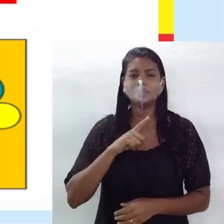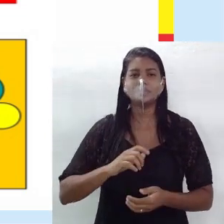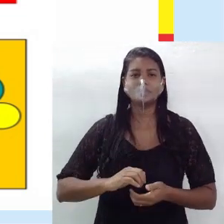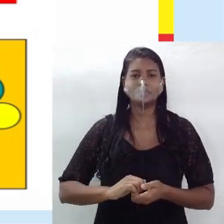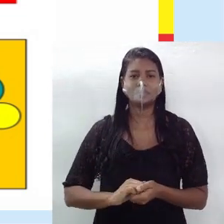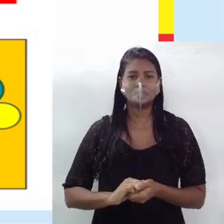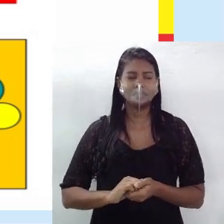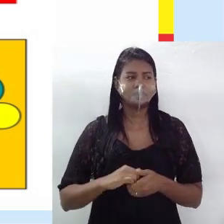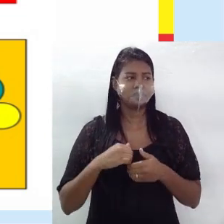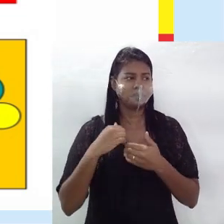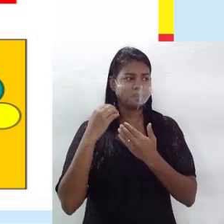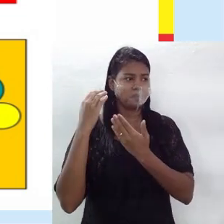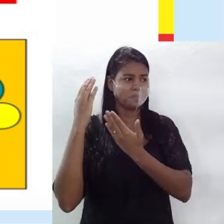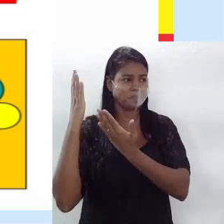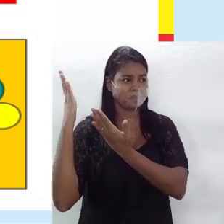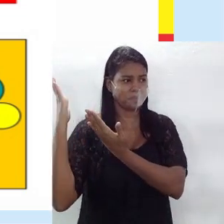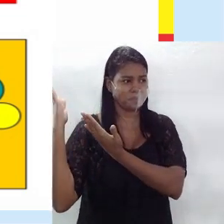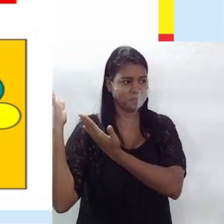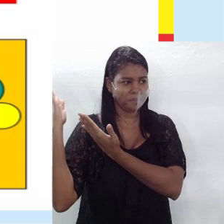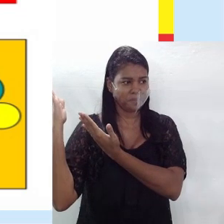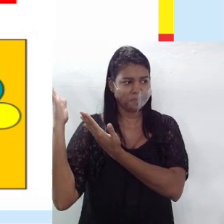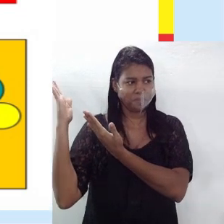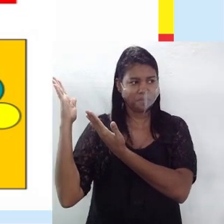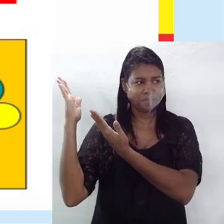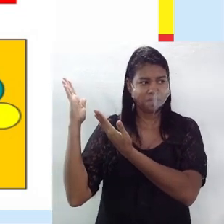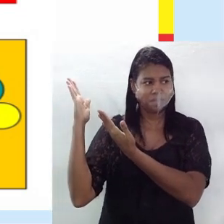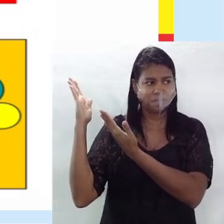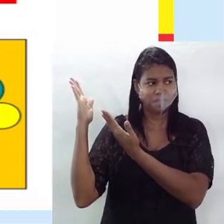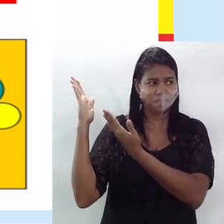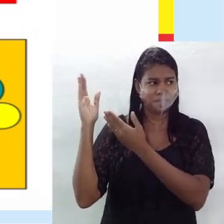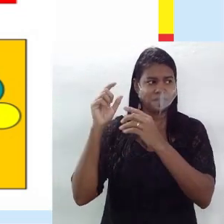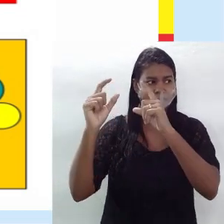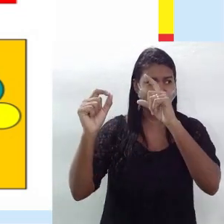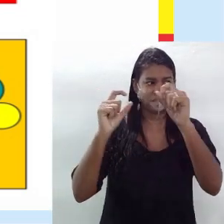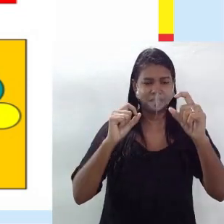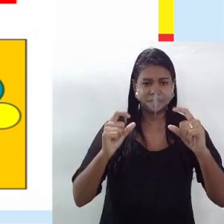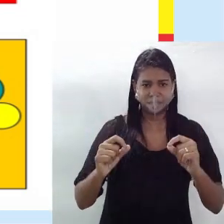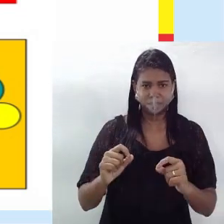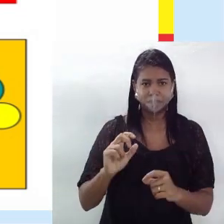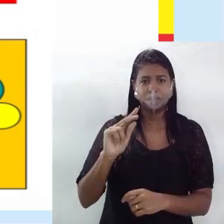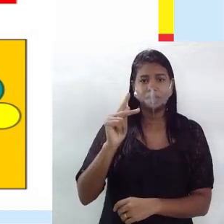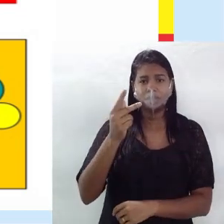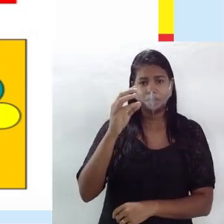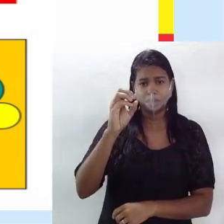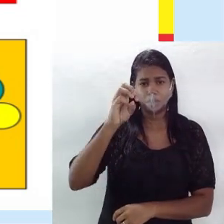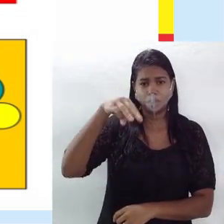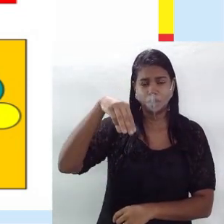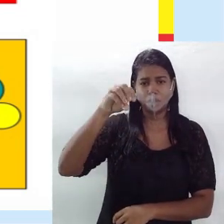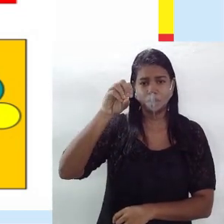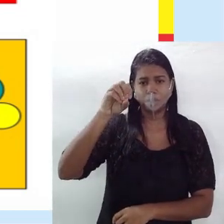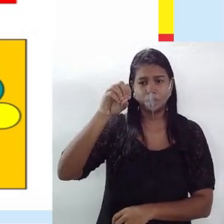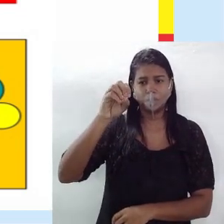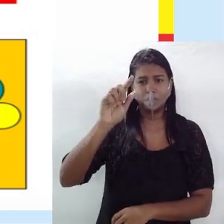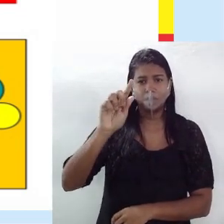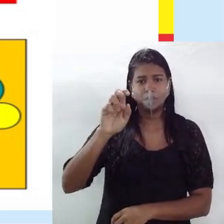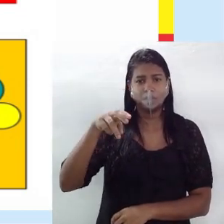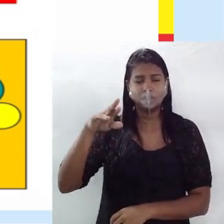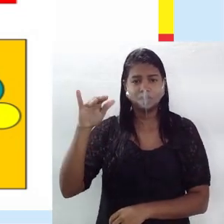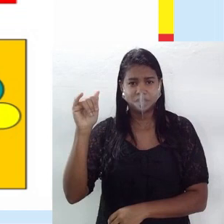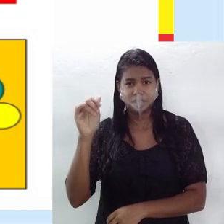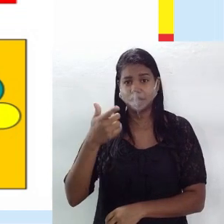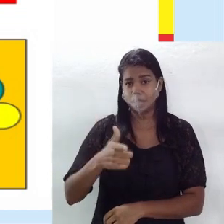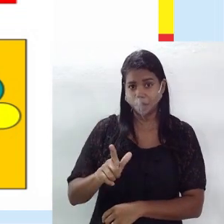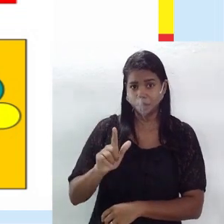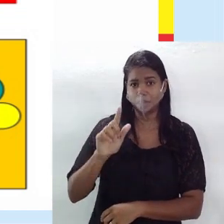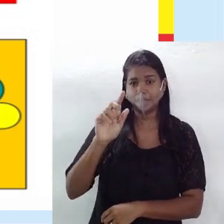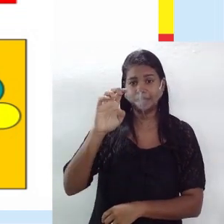é homogênea e outra substância que é heterogênea. A substância homogênea, a gente